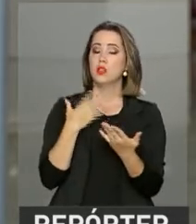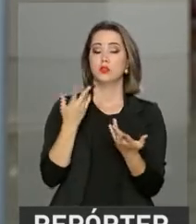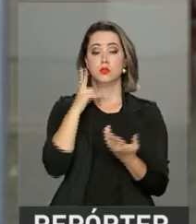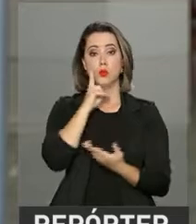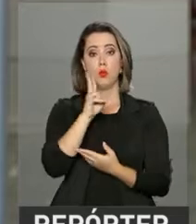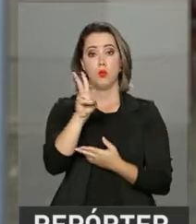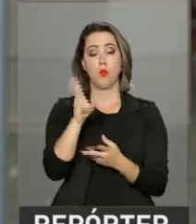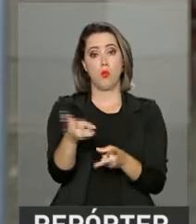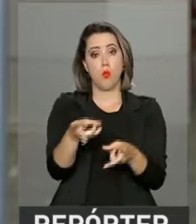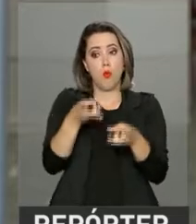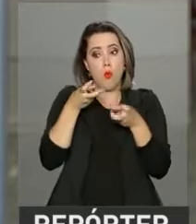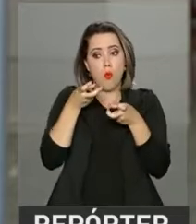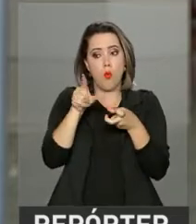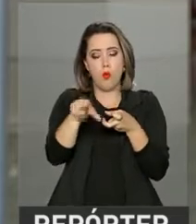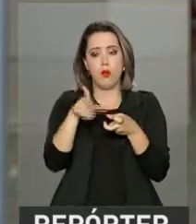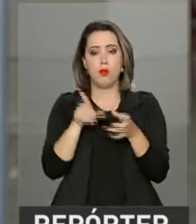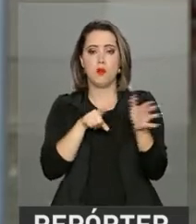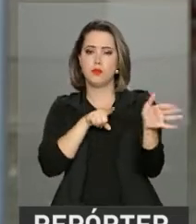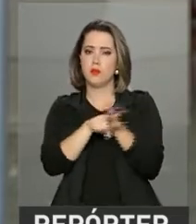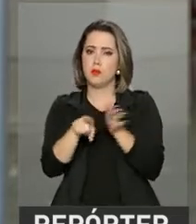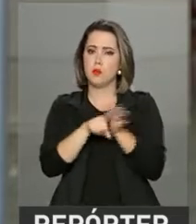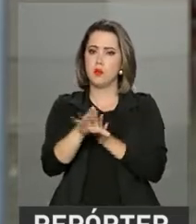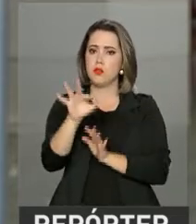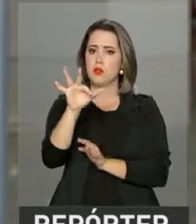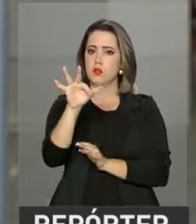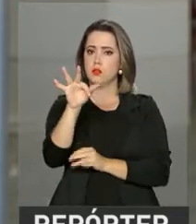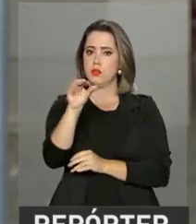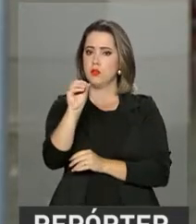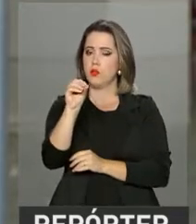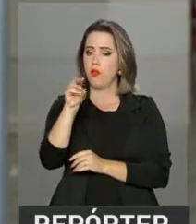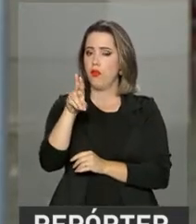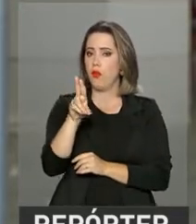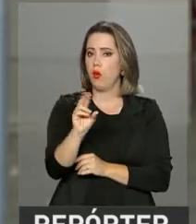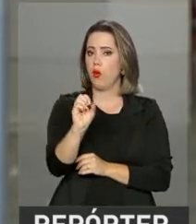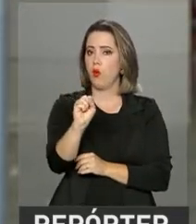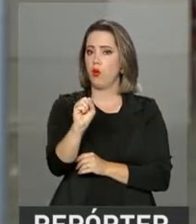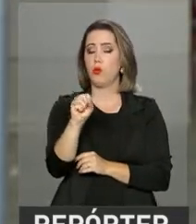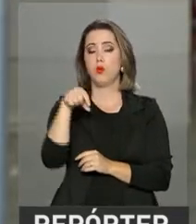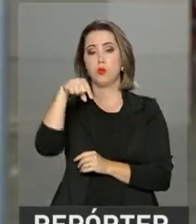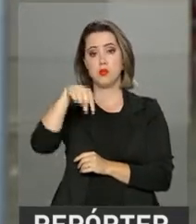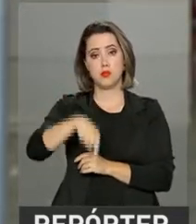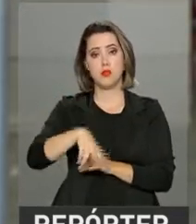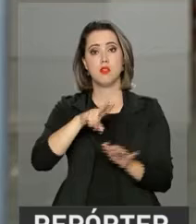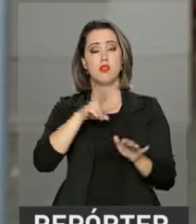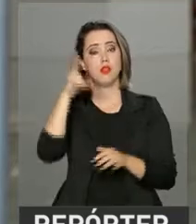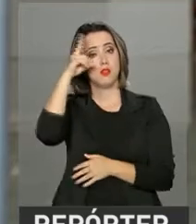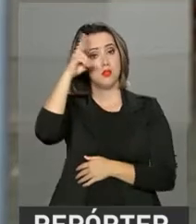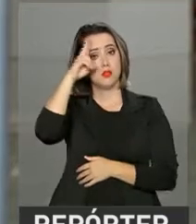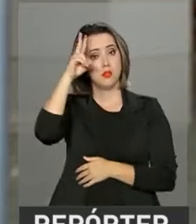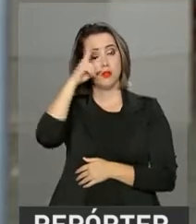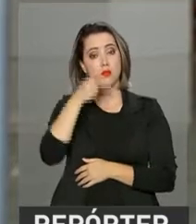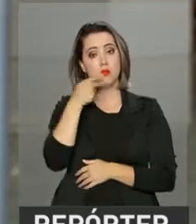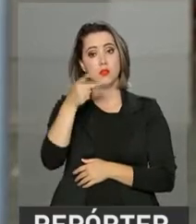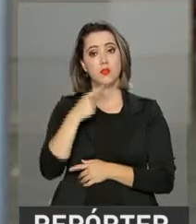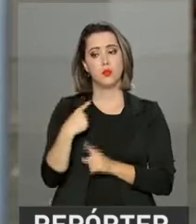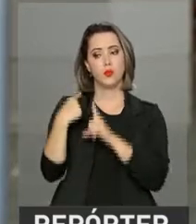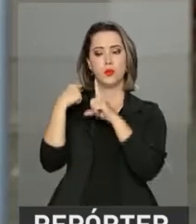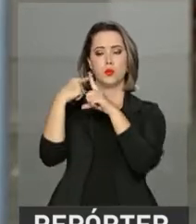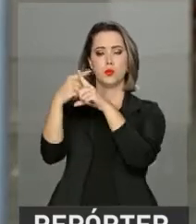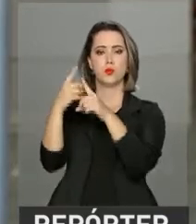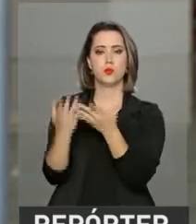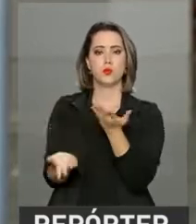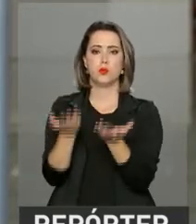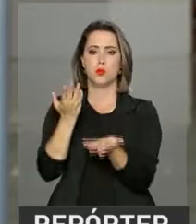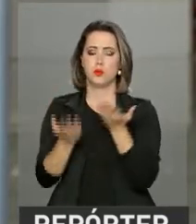projetado pelo Boletim Focus do Banco Central, que nesta segunda-feira divulgou que o saldo positivo na balança comercial